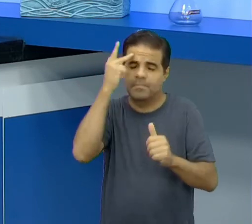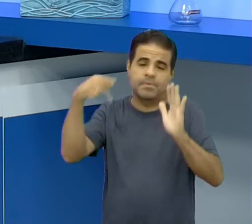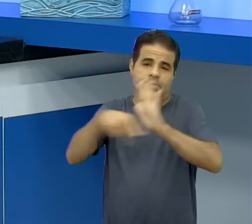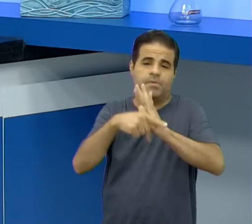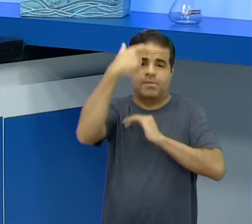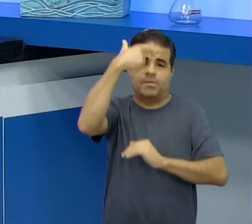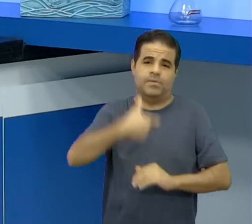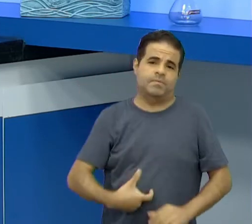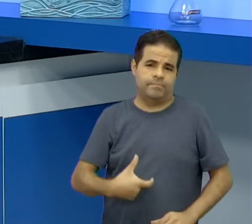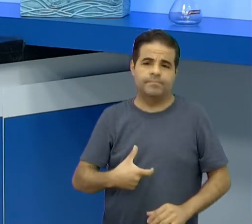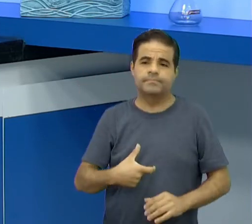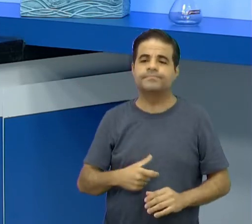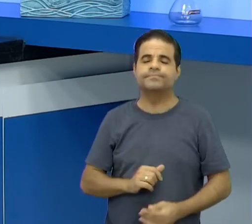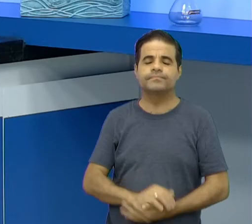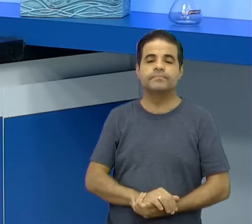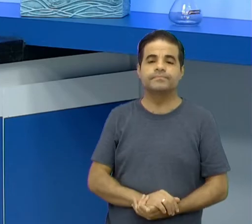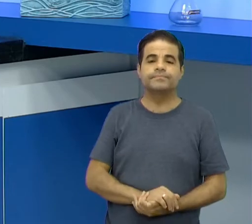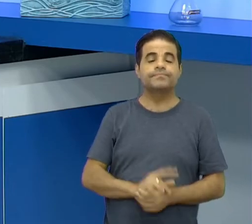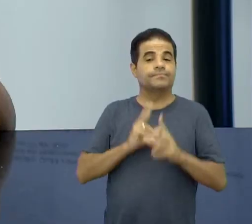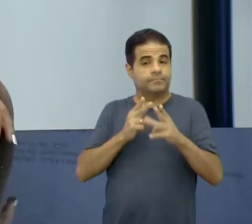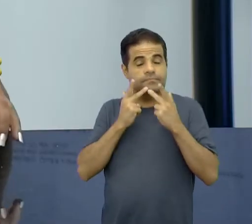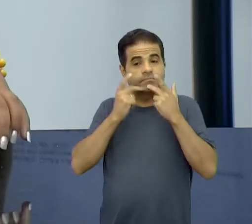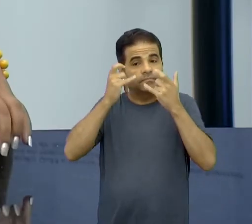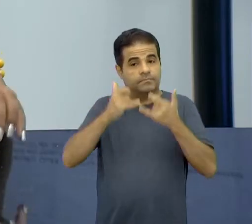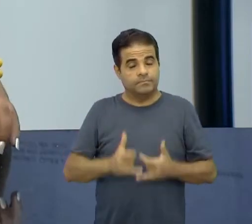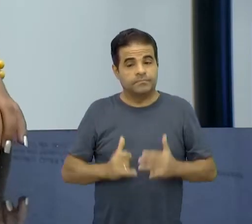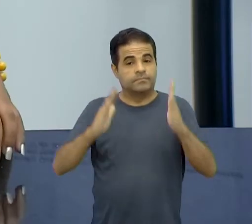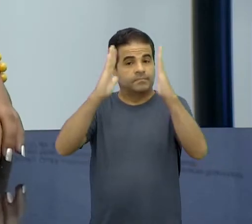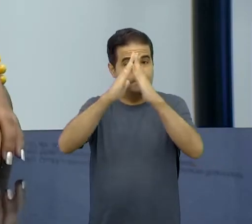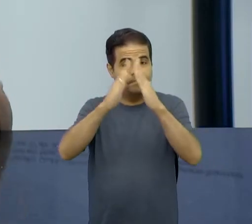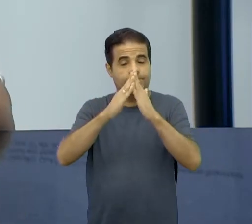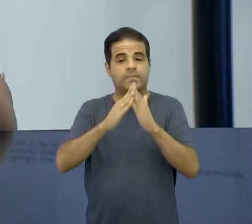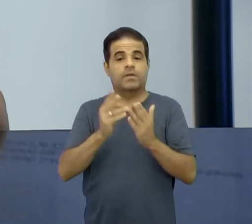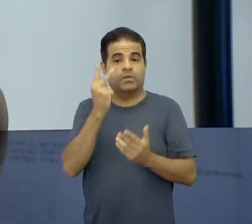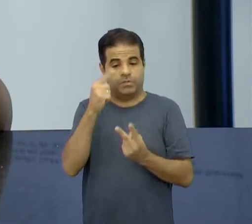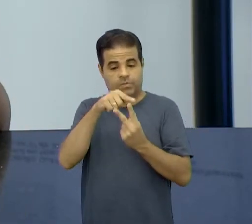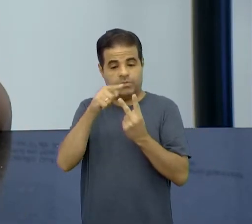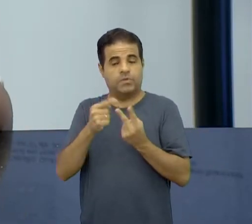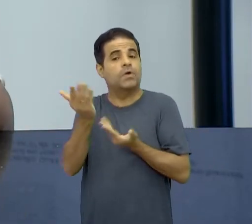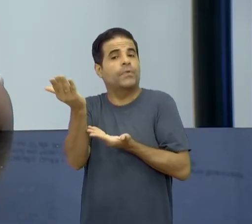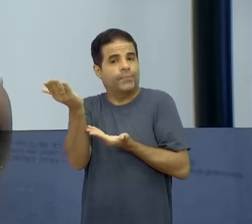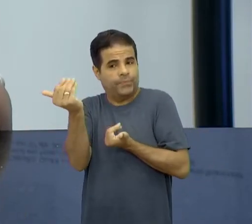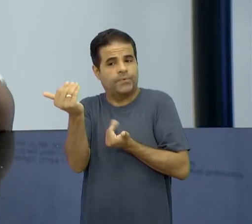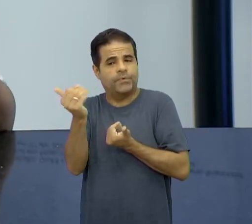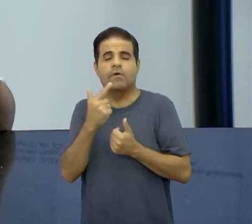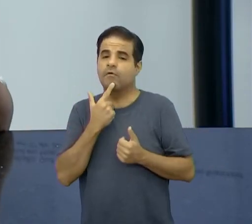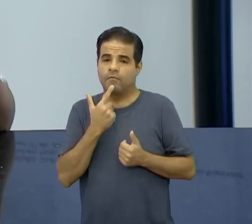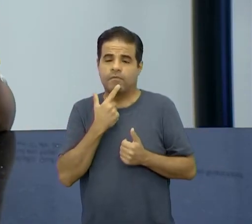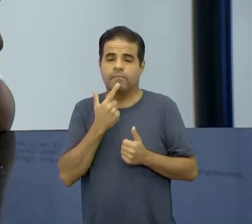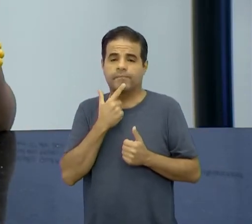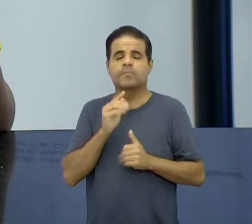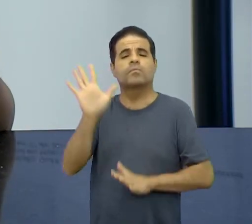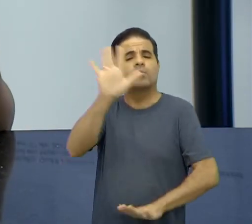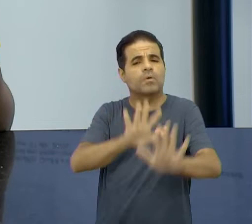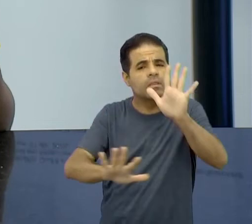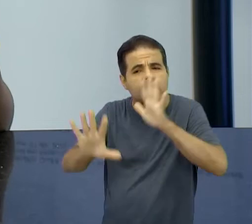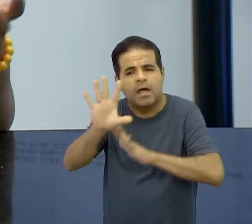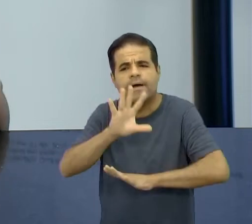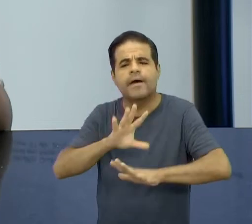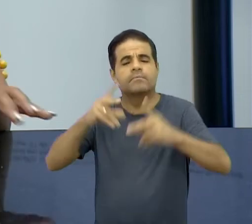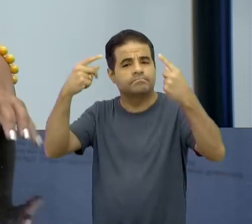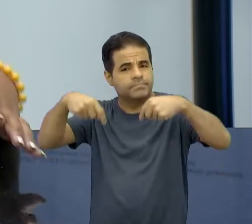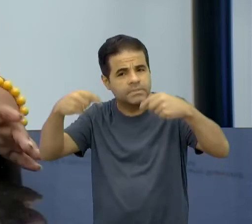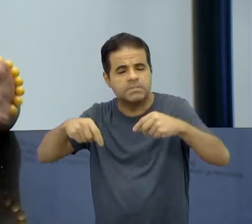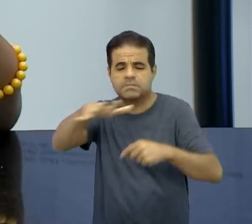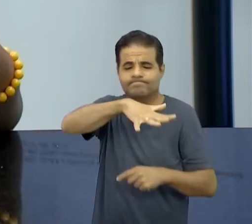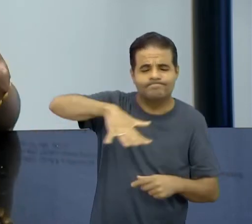né? Sim, até como mencionei, em casa com os 2 adolescentes, eu sempre falo sobre a questão do cuidado, questão